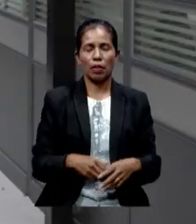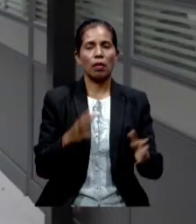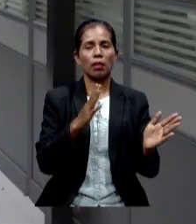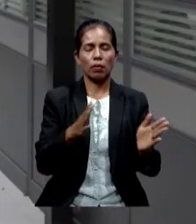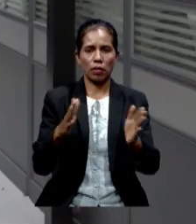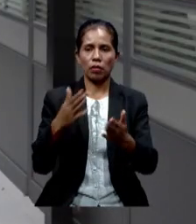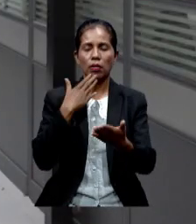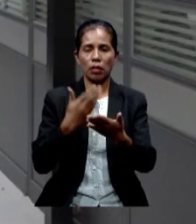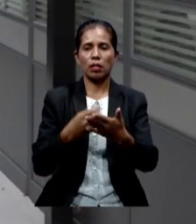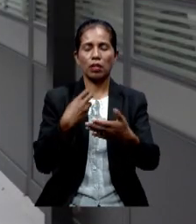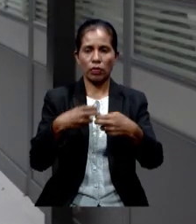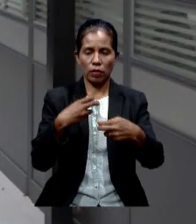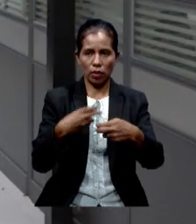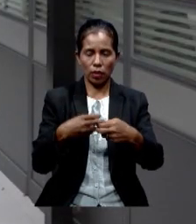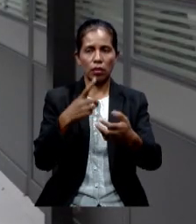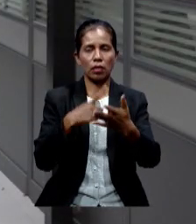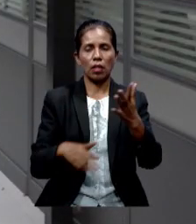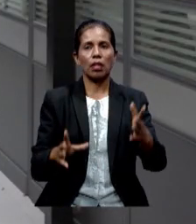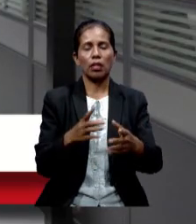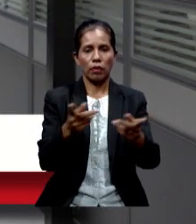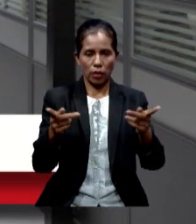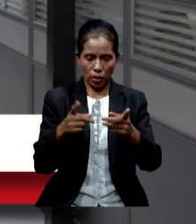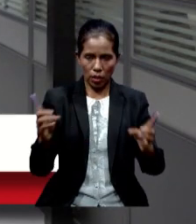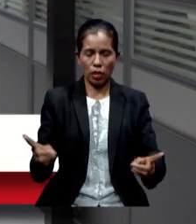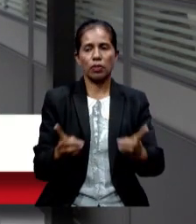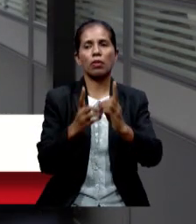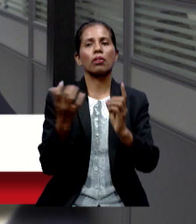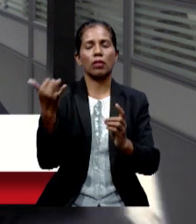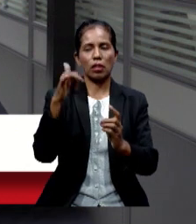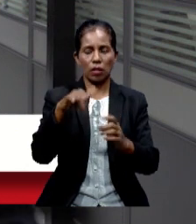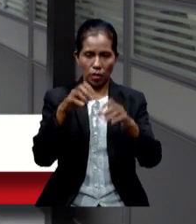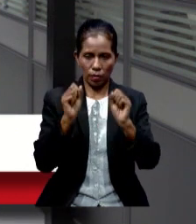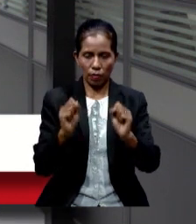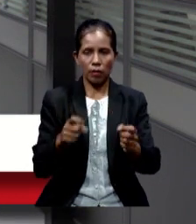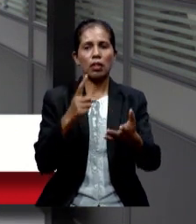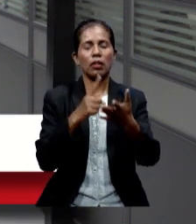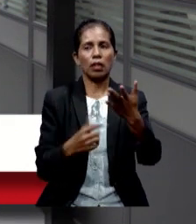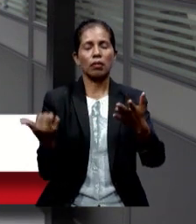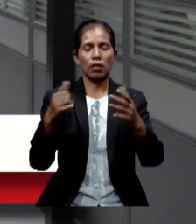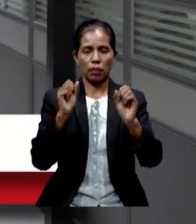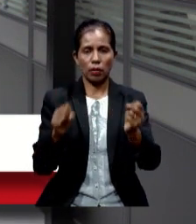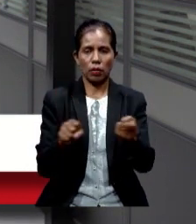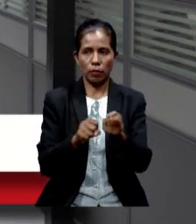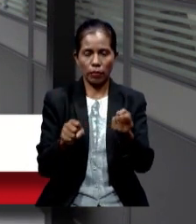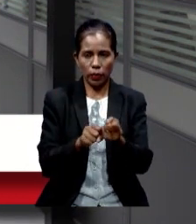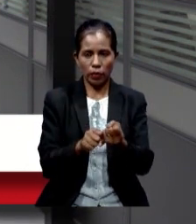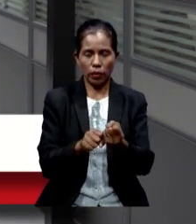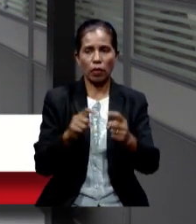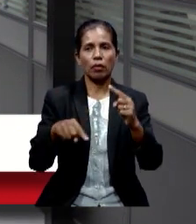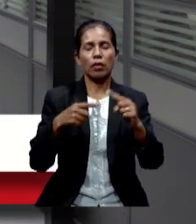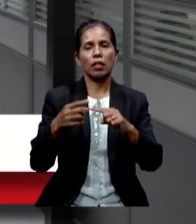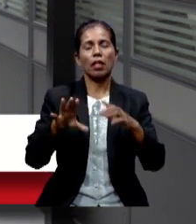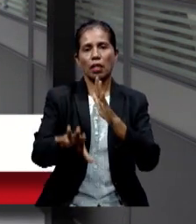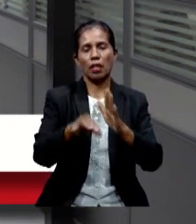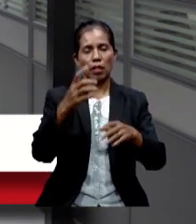a direção de Açoro. Então, será bem, será que será preciso do apoio a ir a cada reta desafio